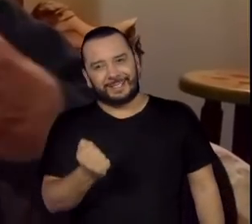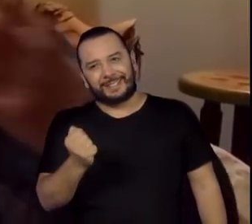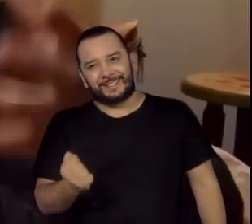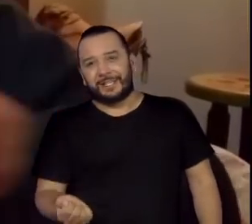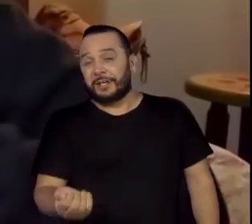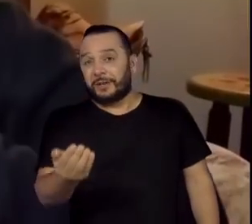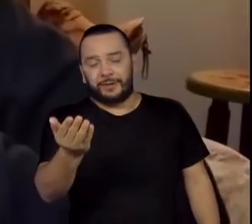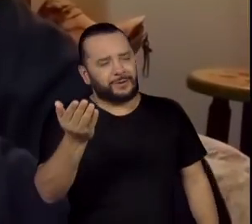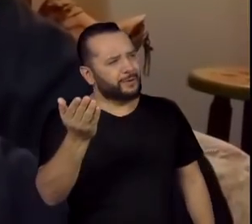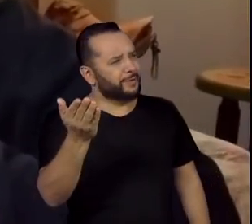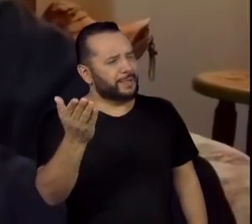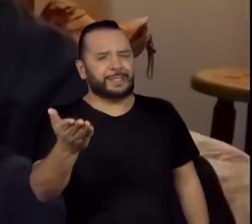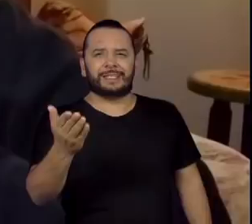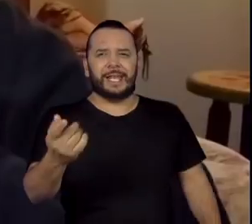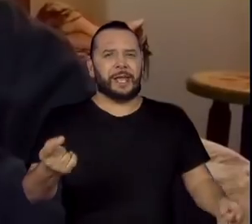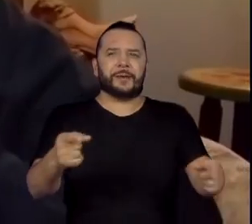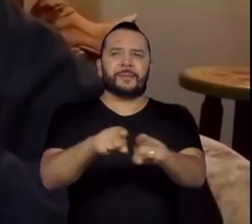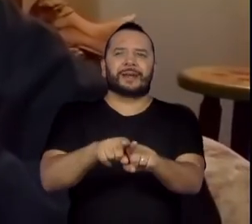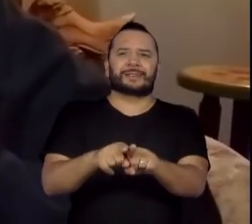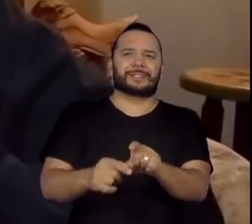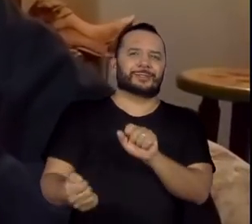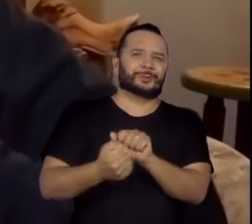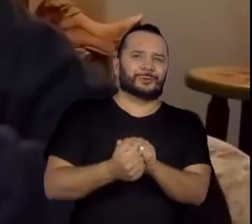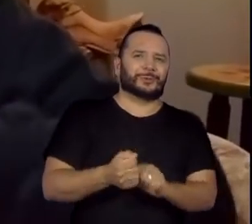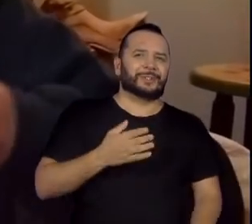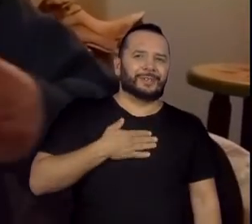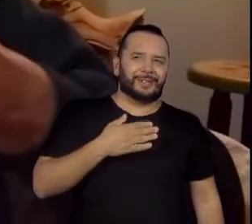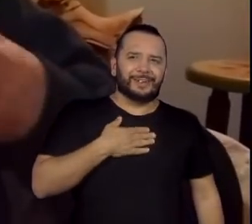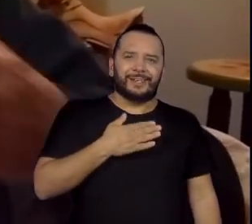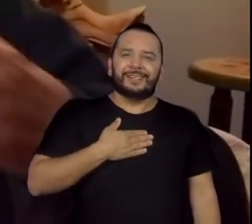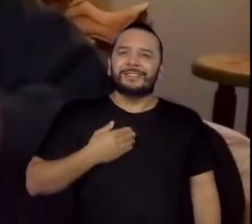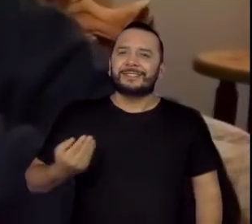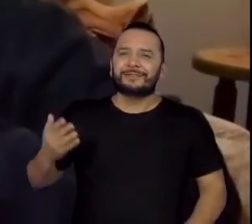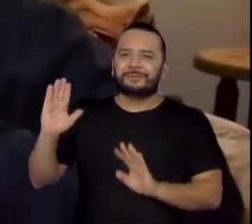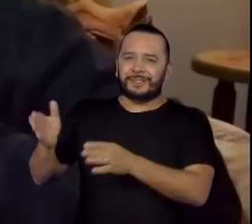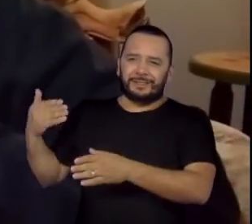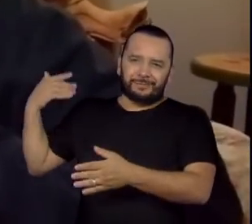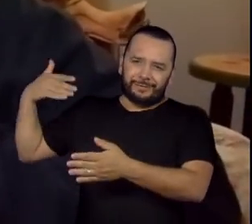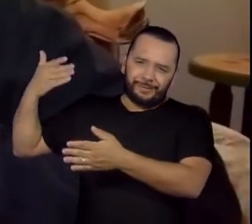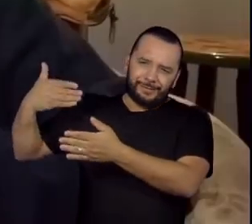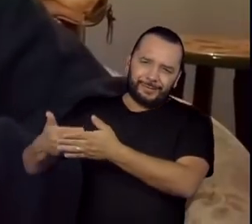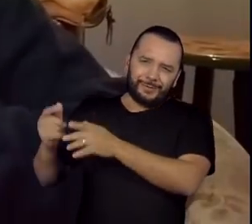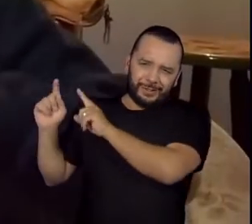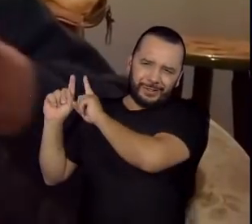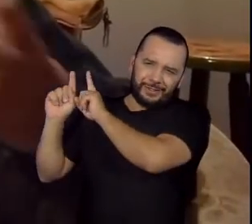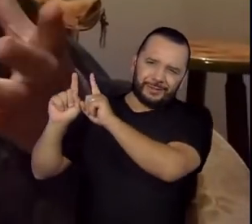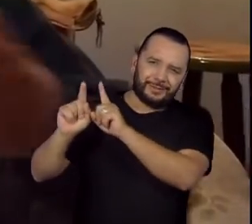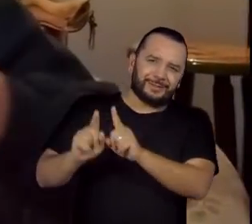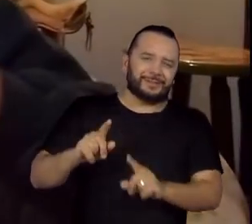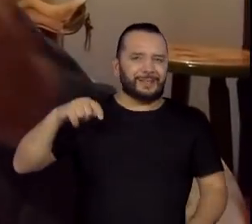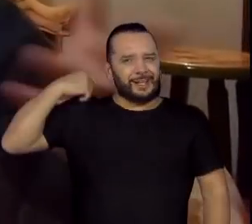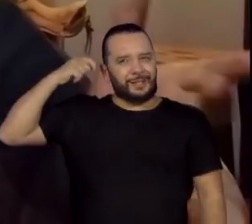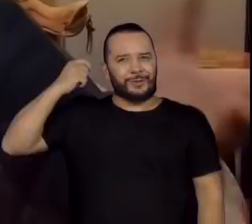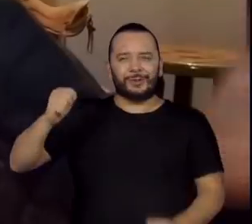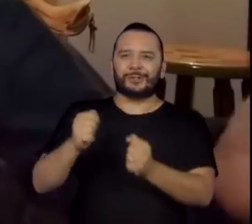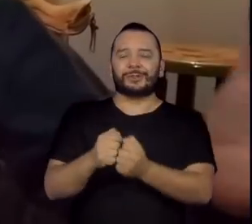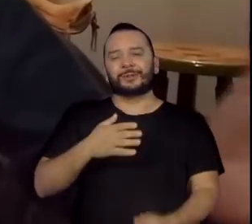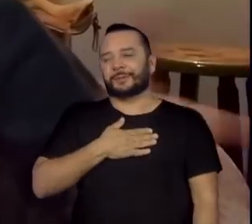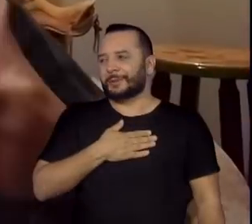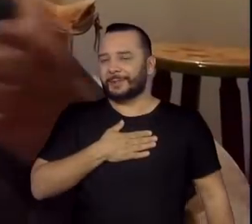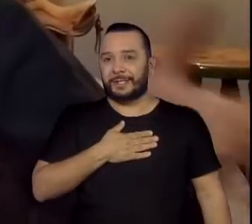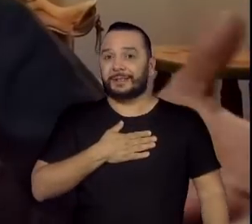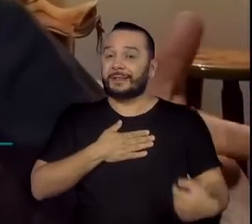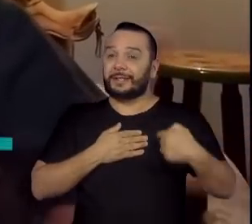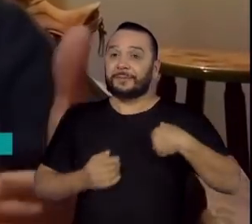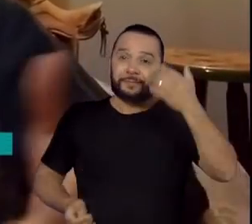um dos grandes parceiros que eu tive nessa minha trajetória artística. E eu